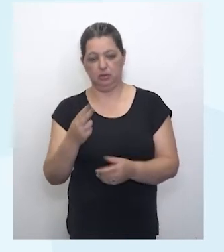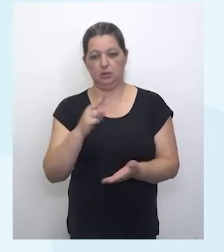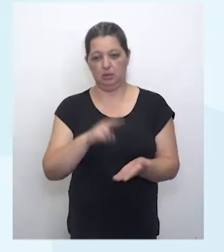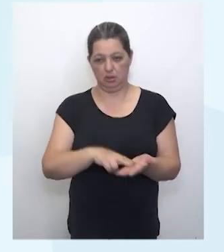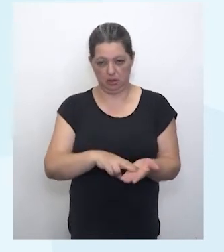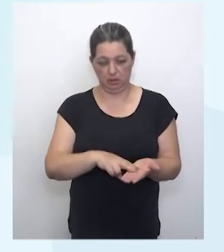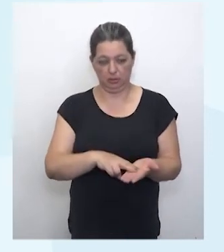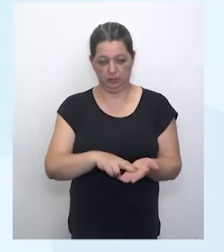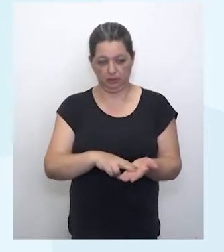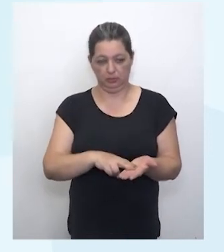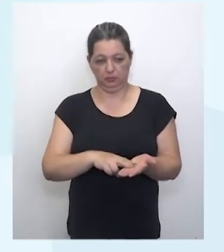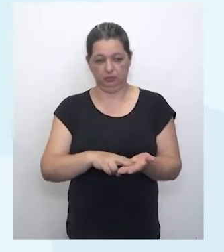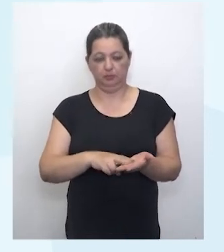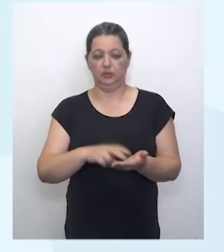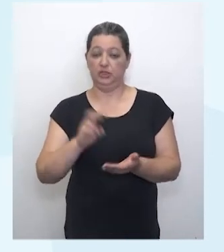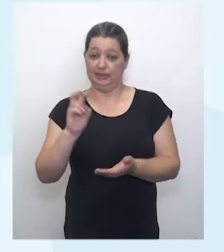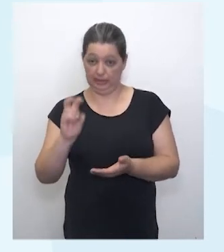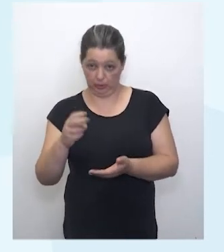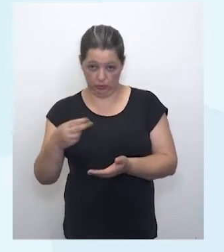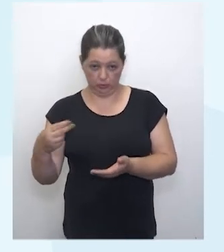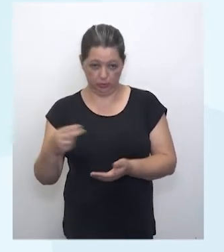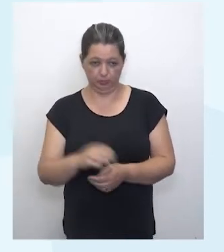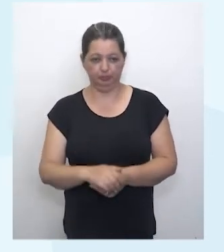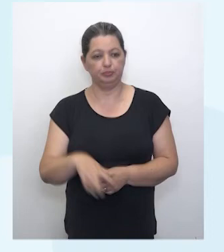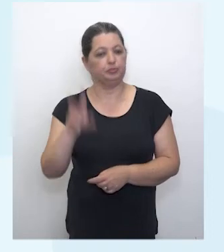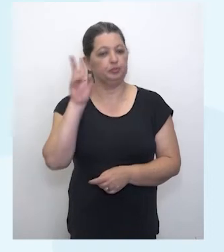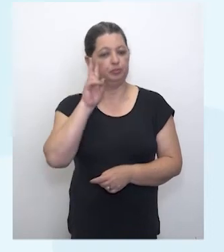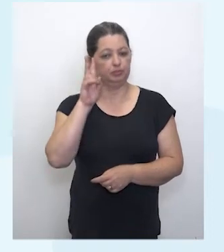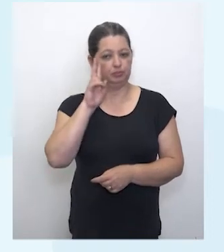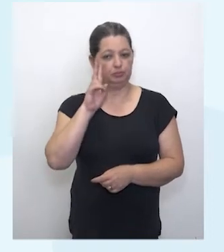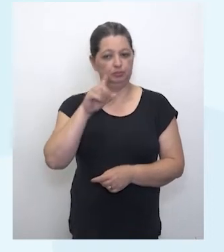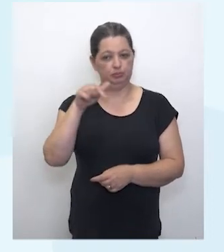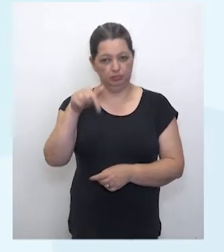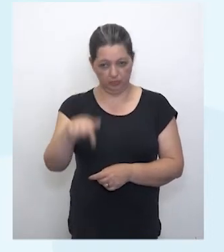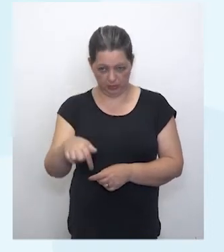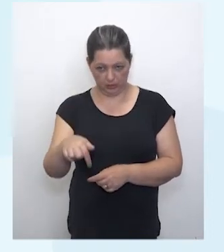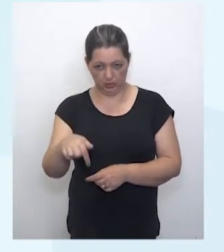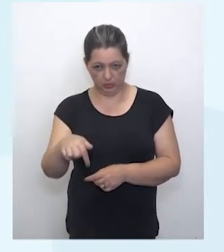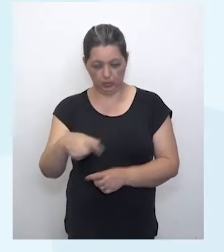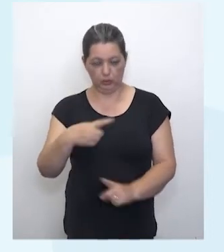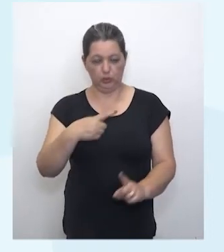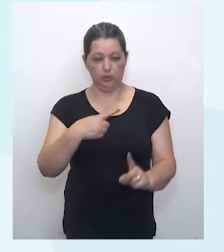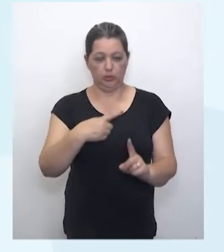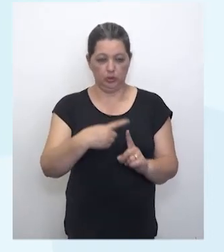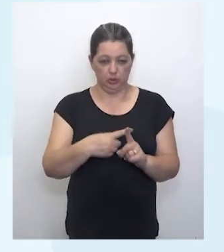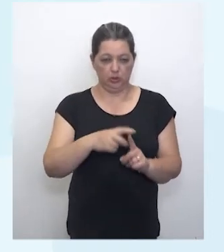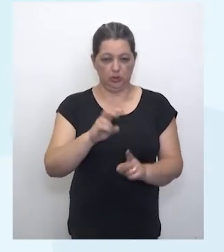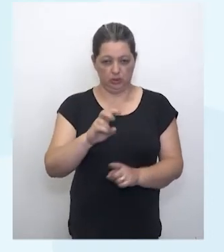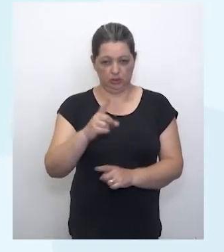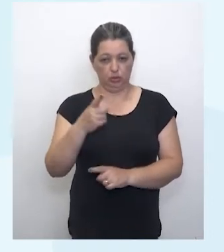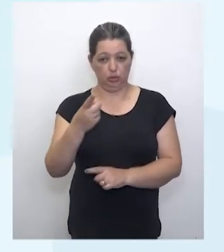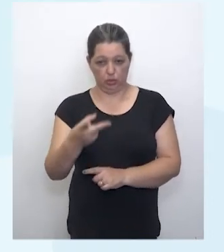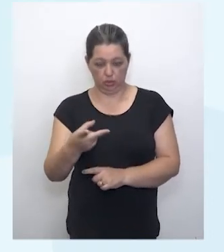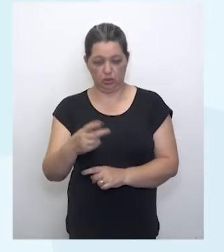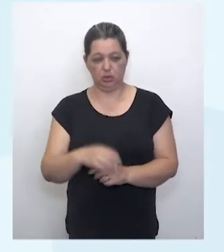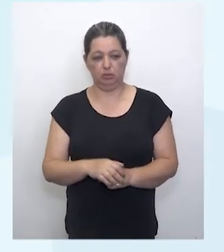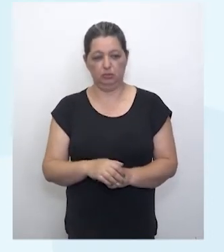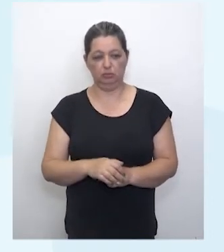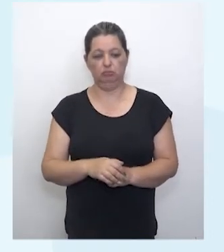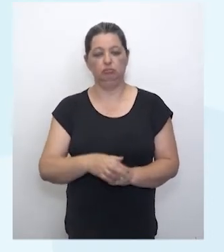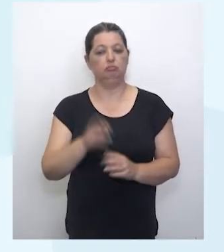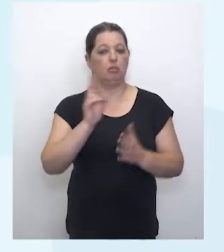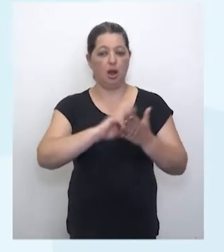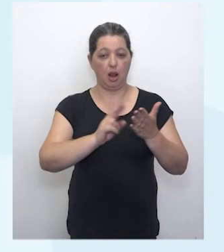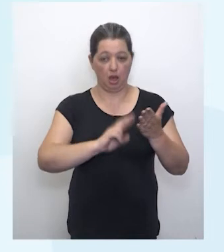5. Histórias, eu tenho 7. 7 mais 5, 12. Relatos, eu tenho